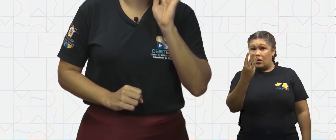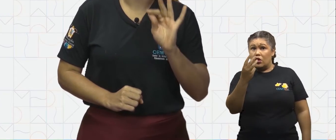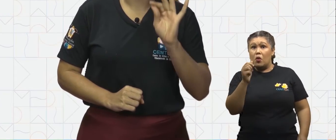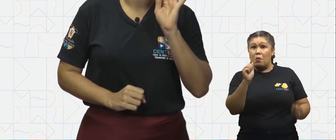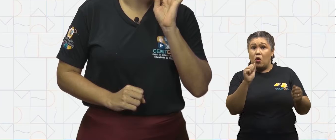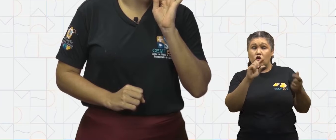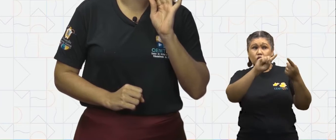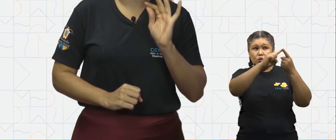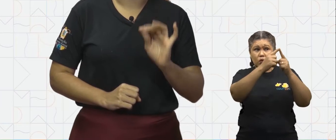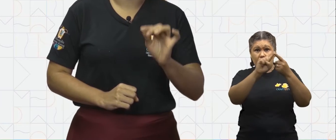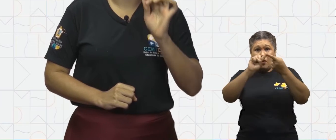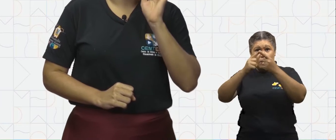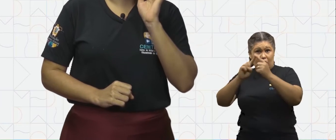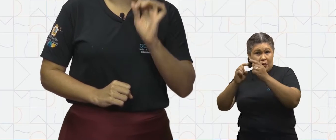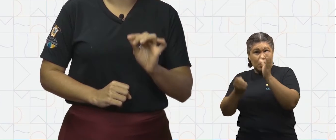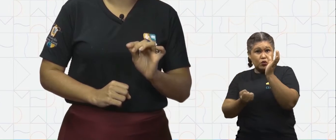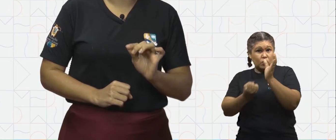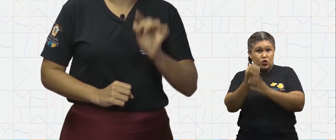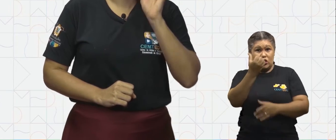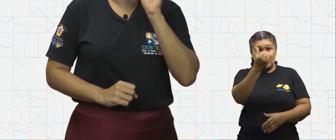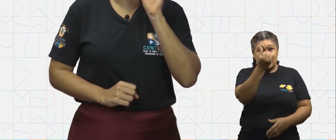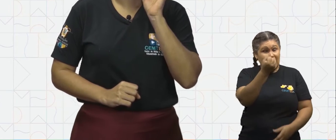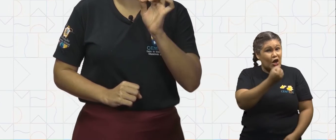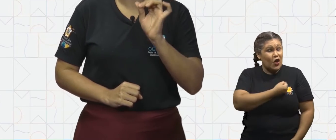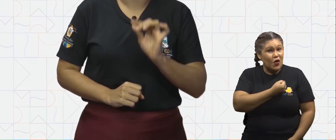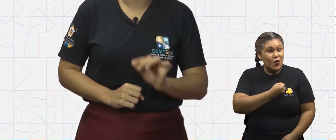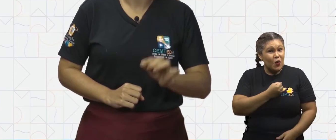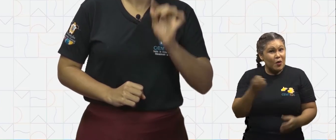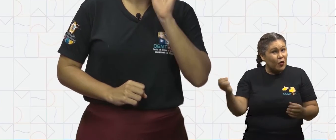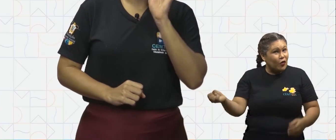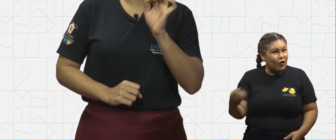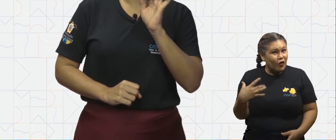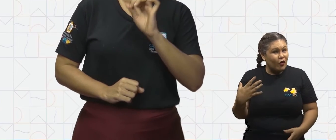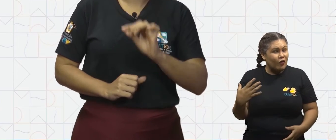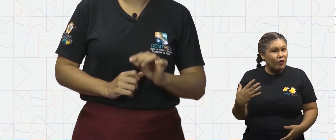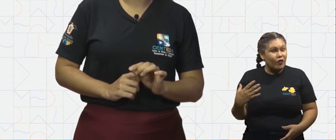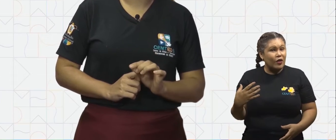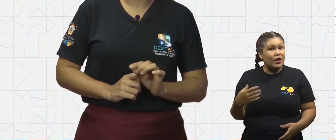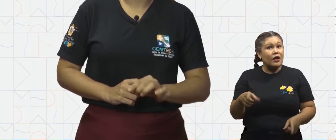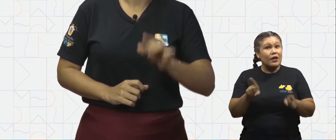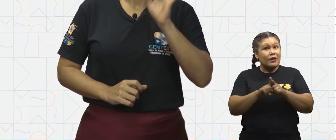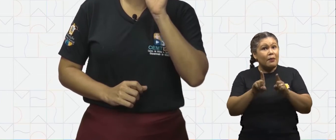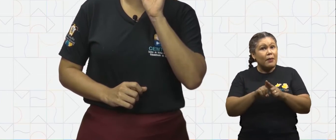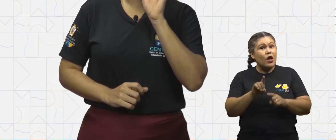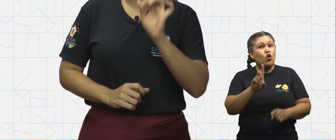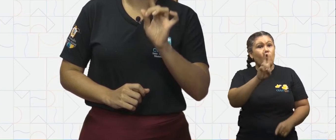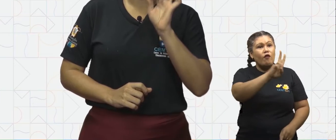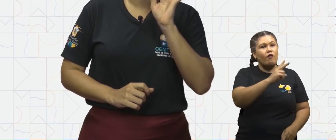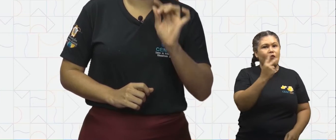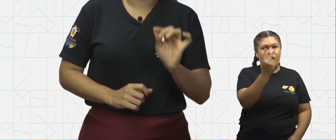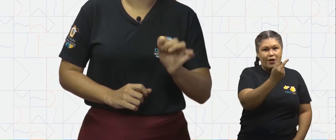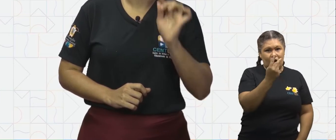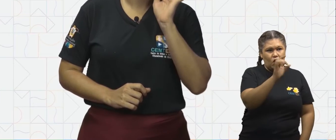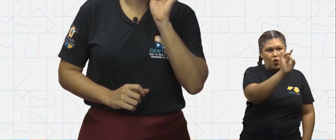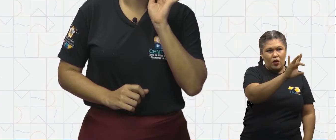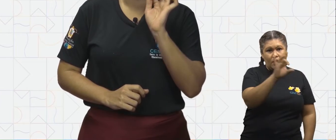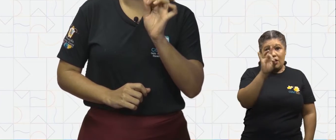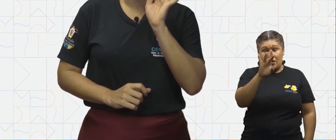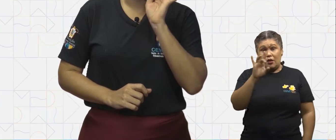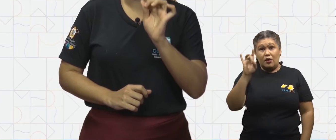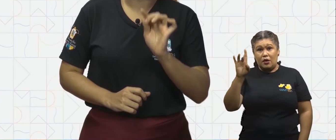formamos 6 combinações diferentes com números. E o valor dos números também mudou